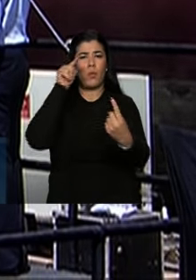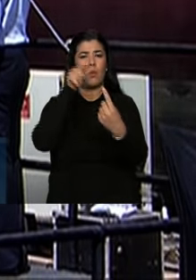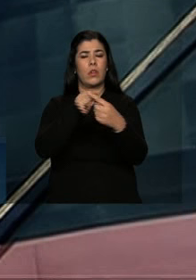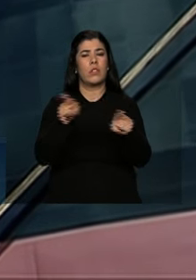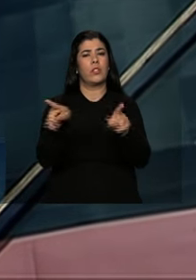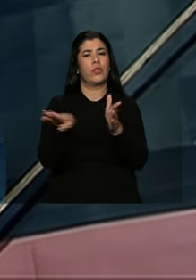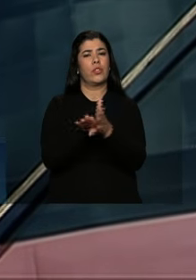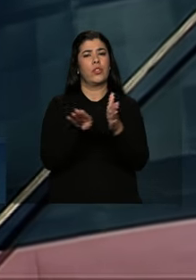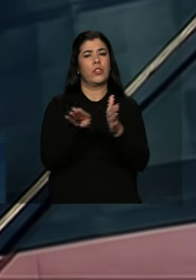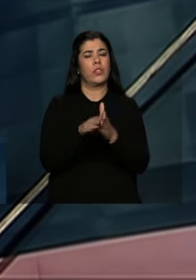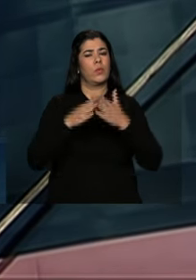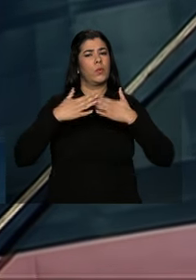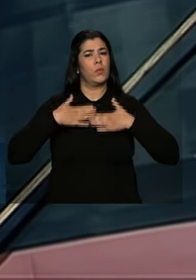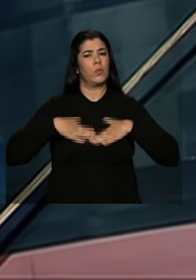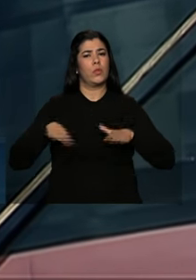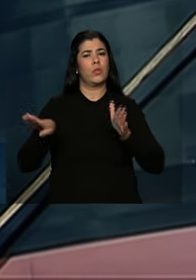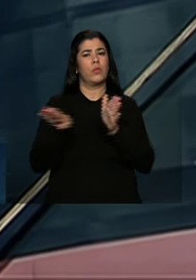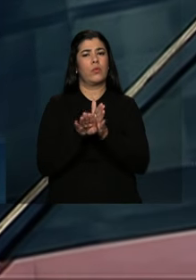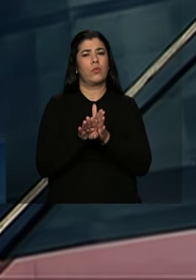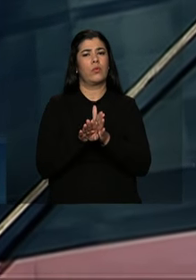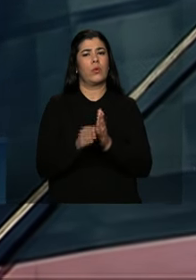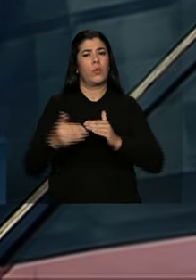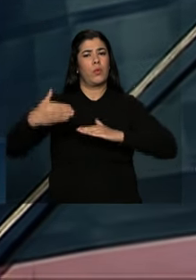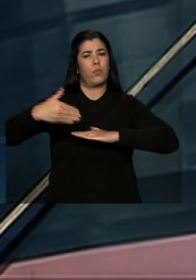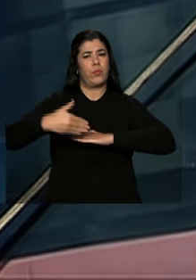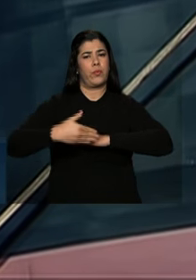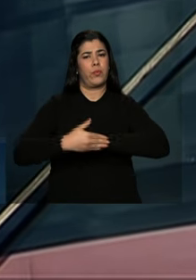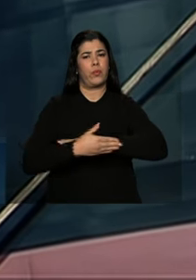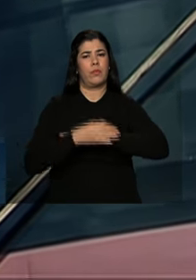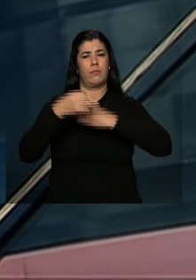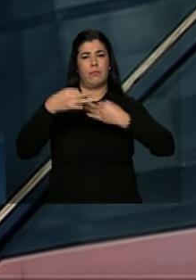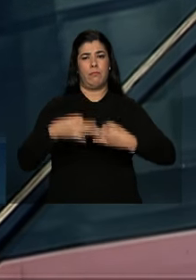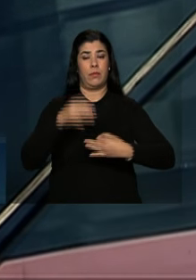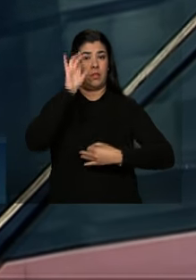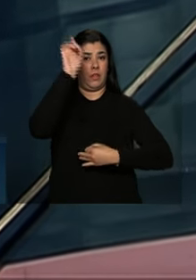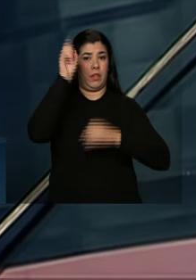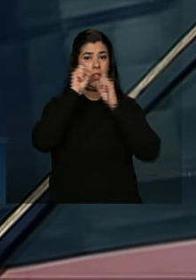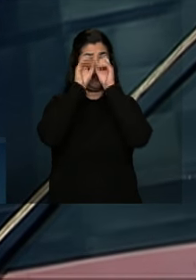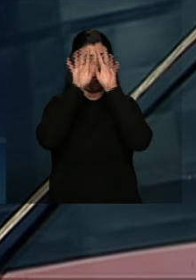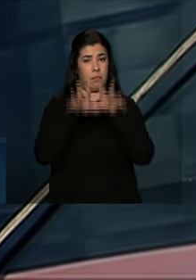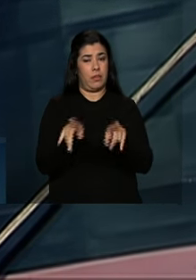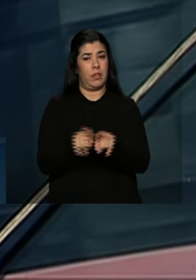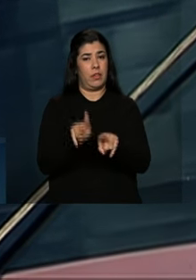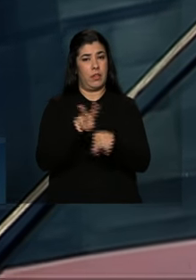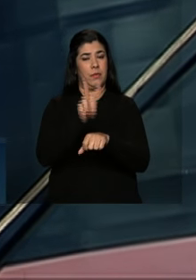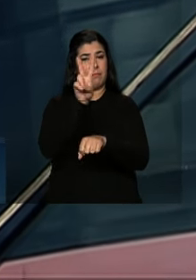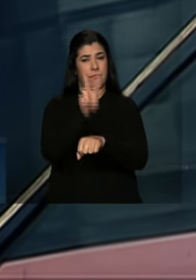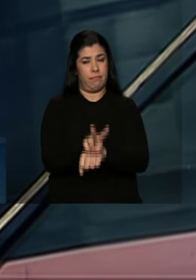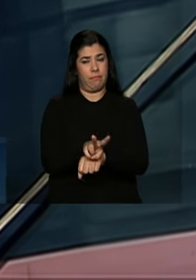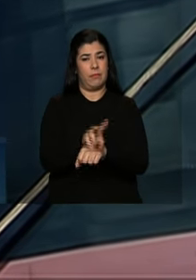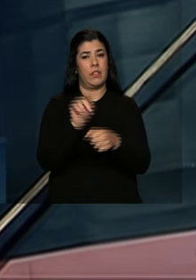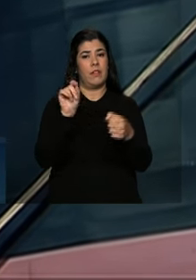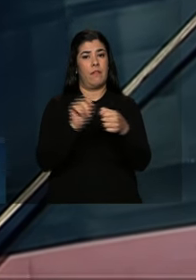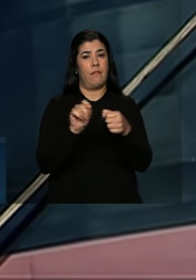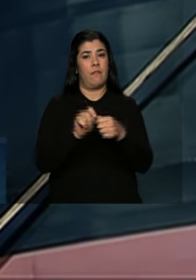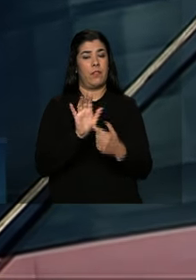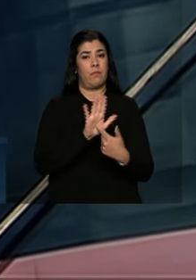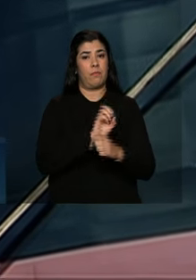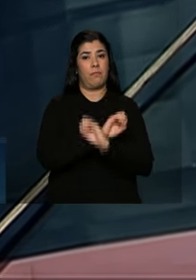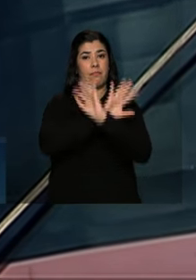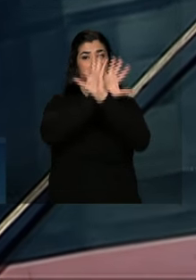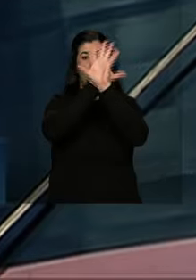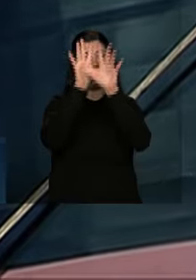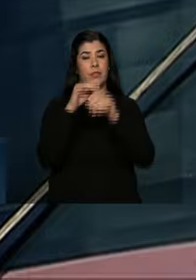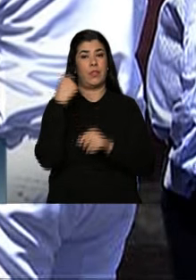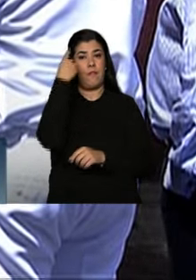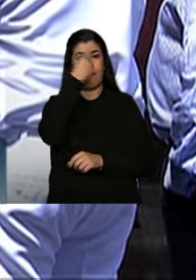chegar incólumes ao porto desejado. Que Deus te abençoe e te guarde, que faça resplandecer o rosto